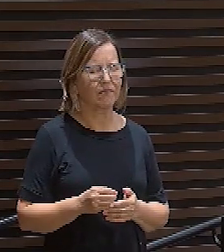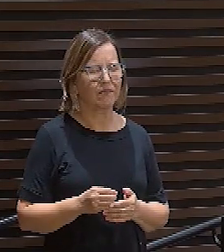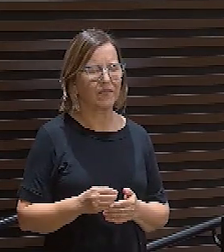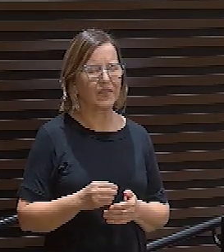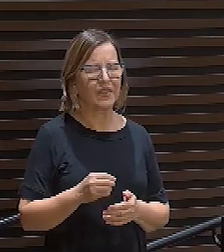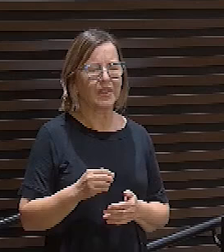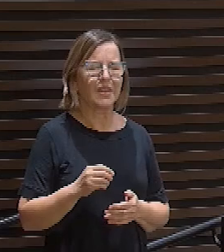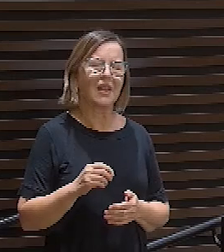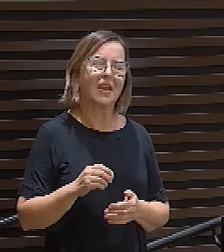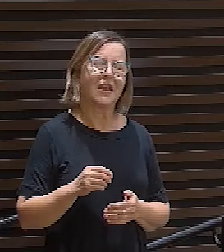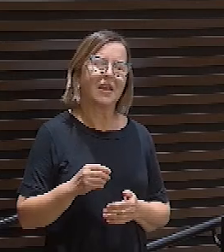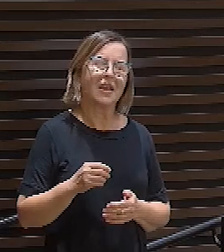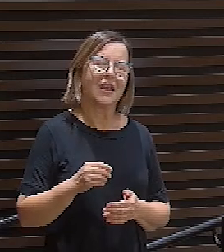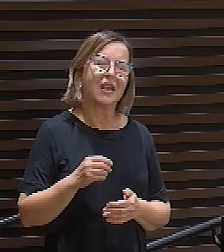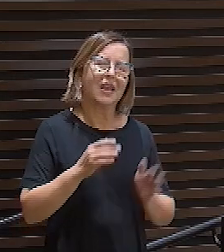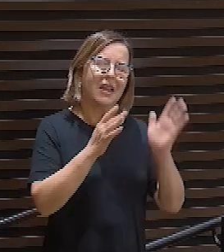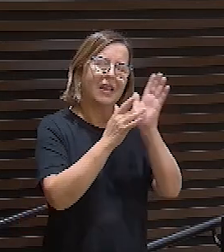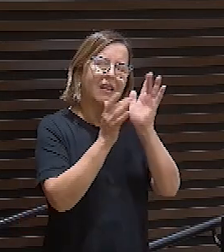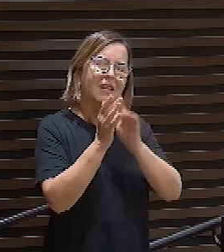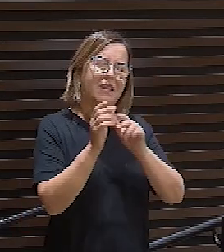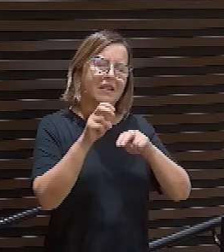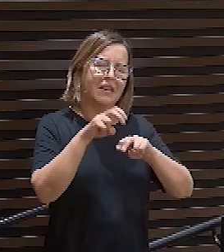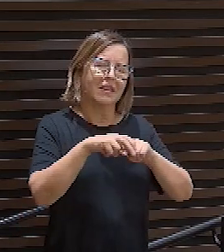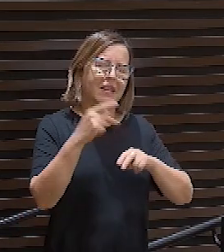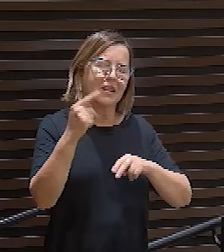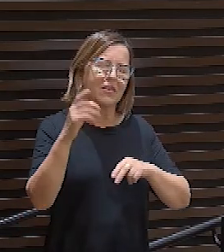sua destra.